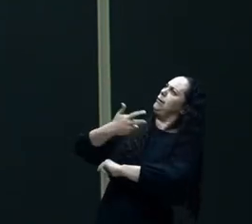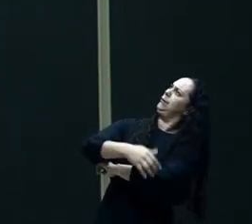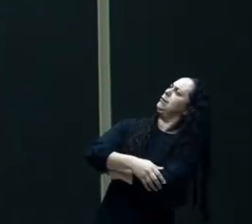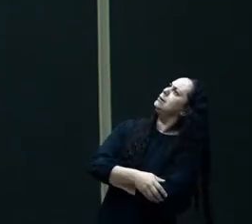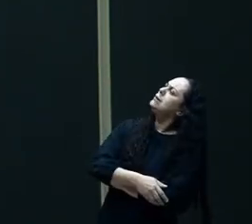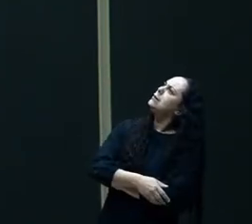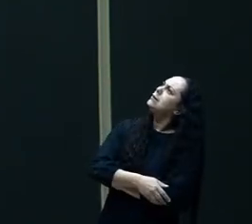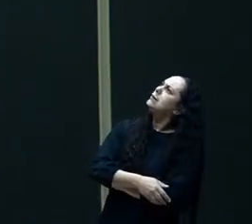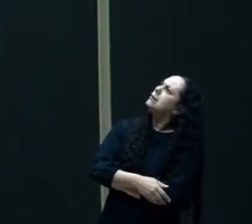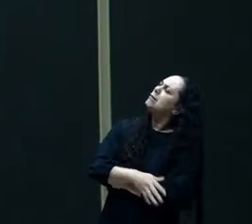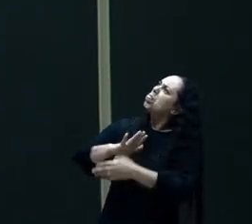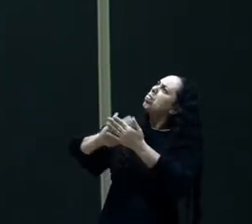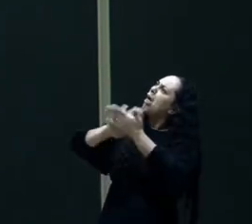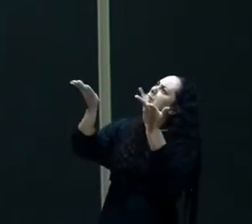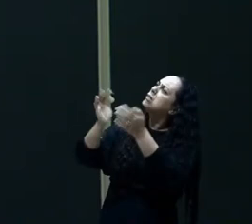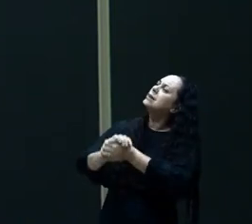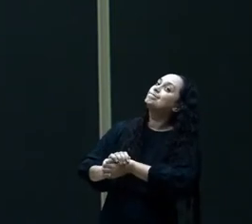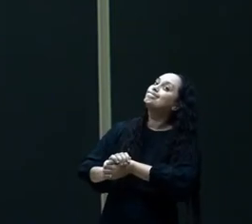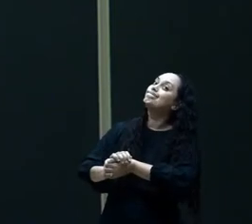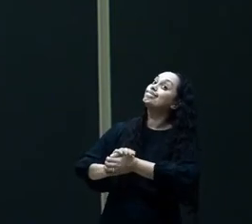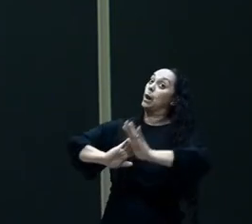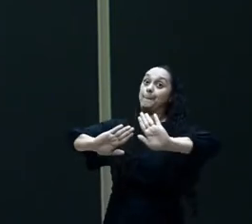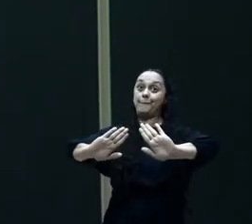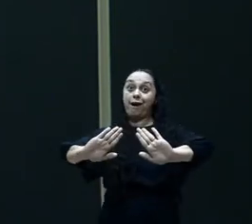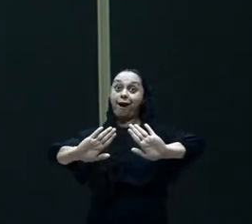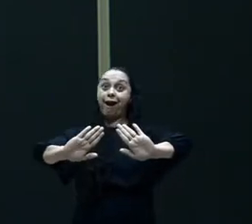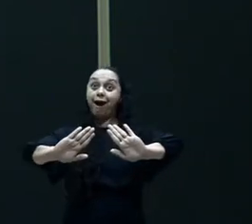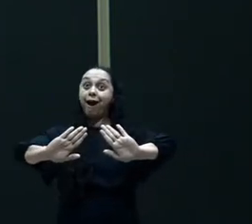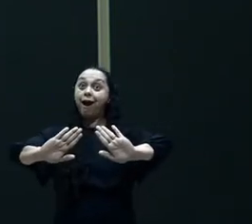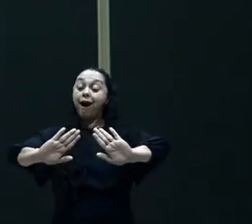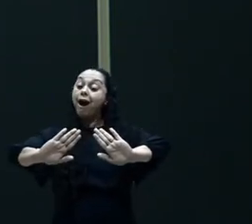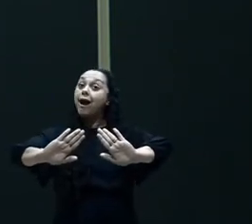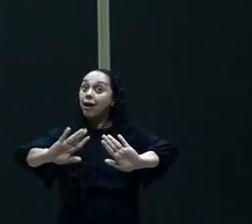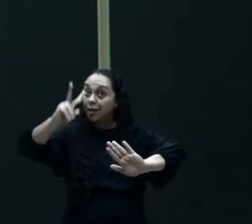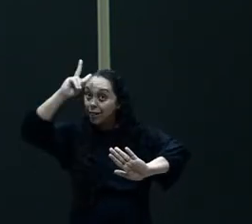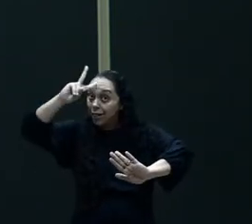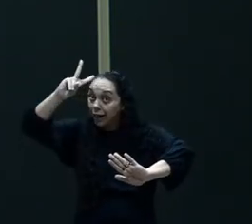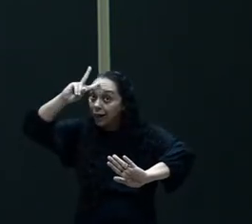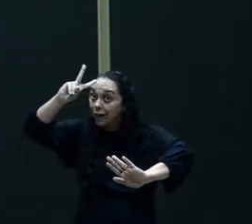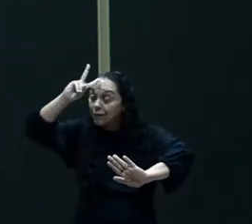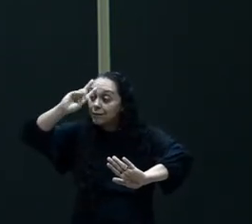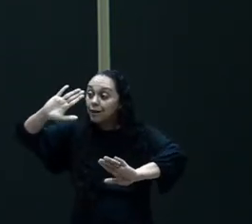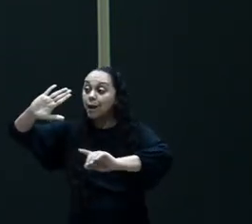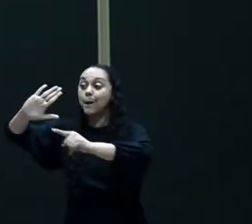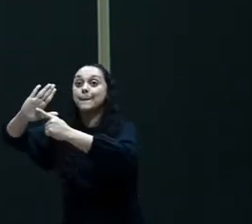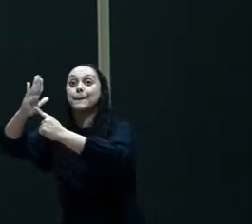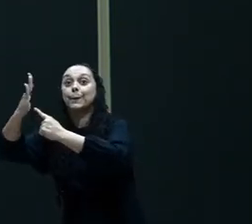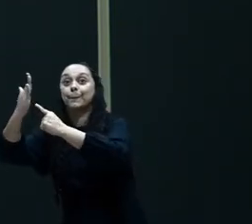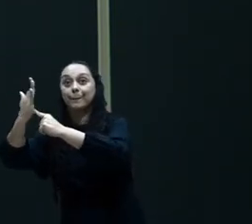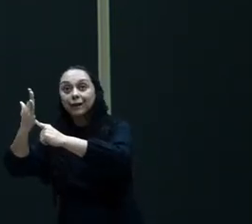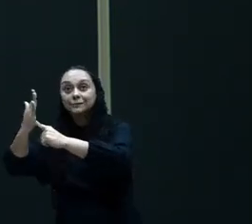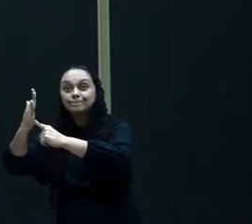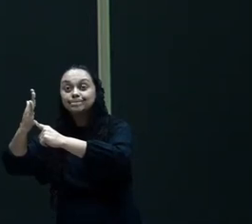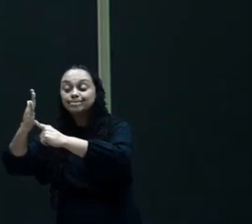mim no caminho nas dificuldades quando tá vagaroso quando tá dificultoso quando o